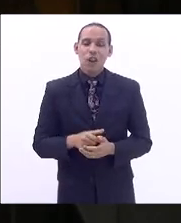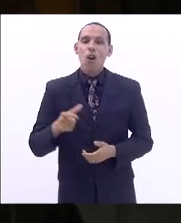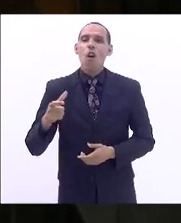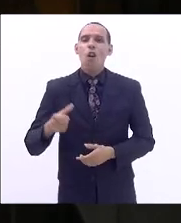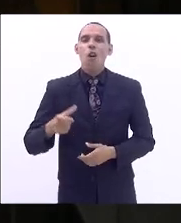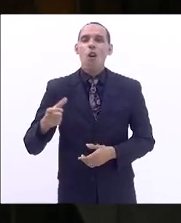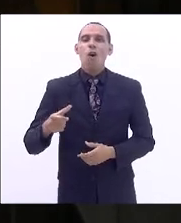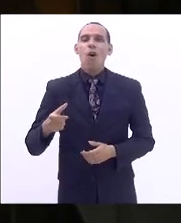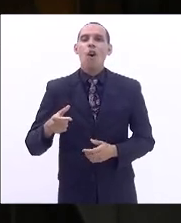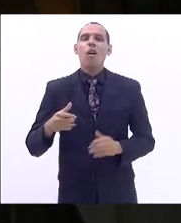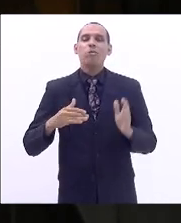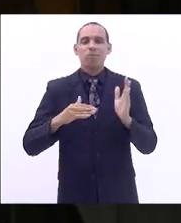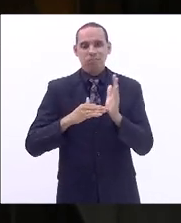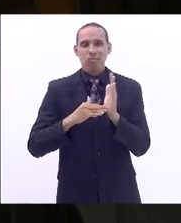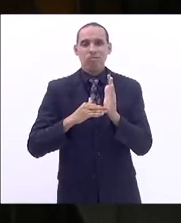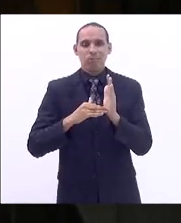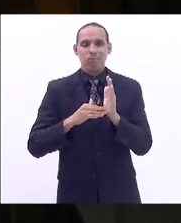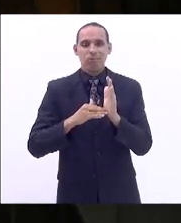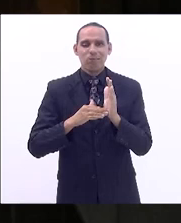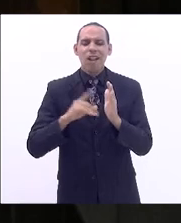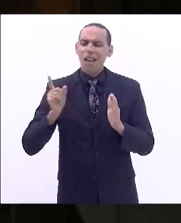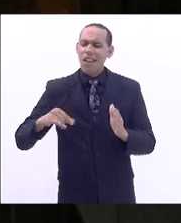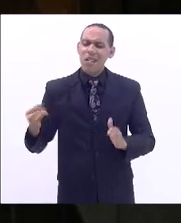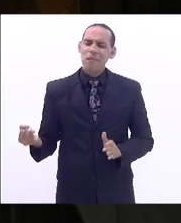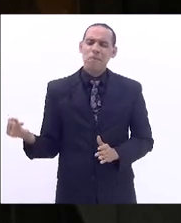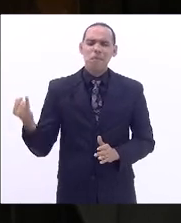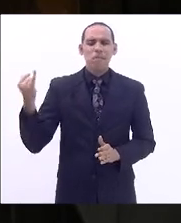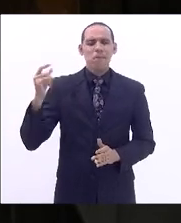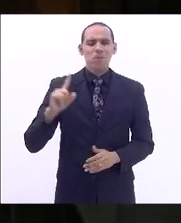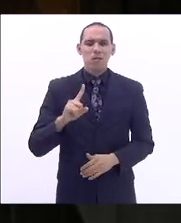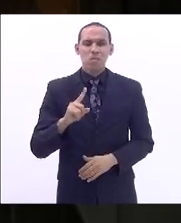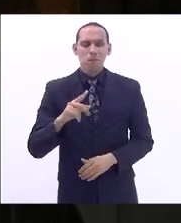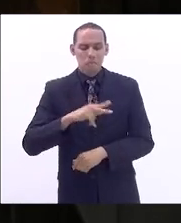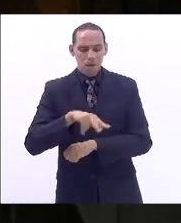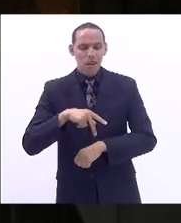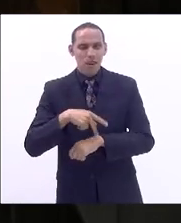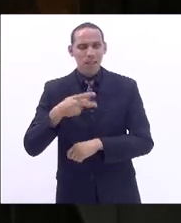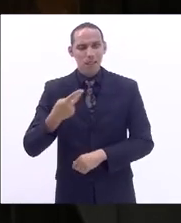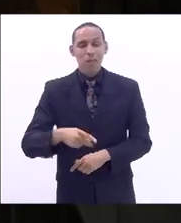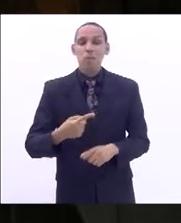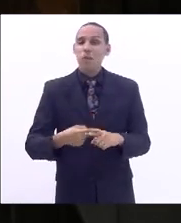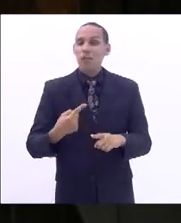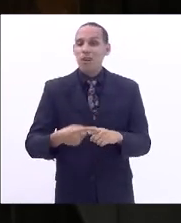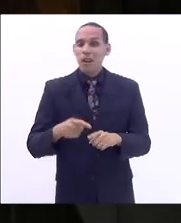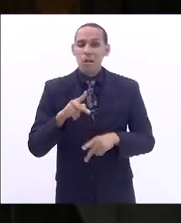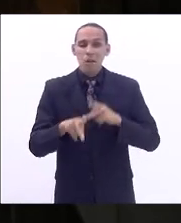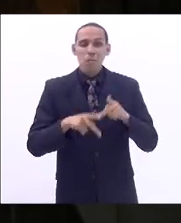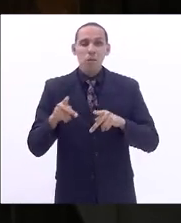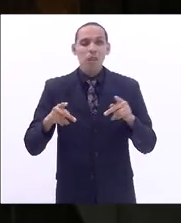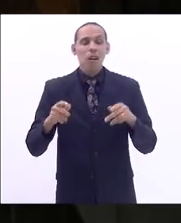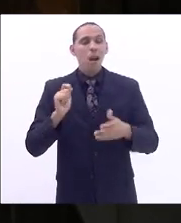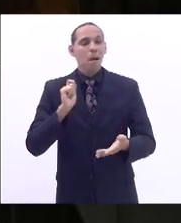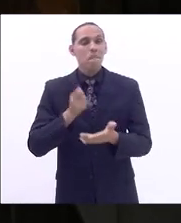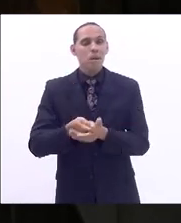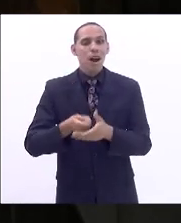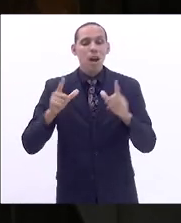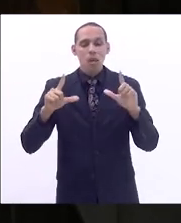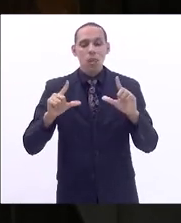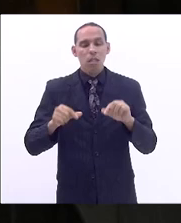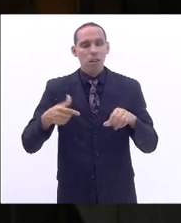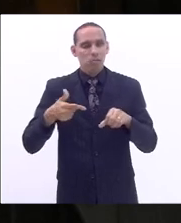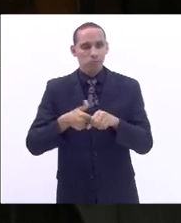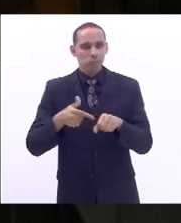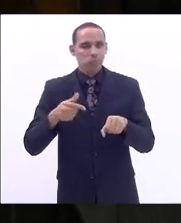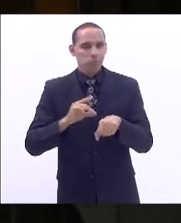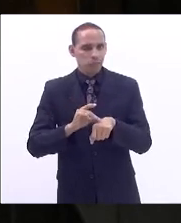Câmara Federal é de suma importância para o nosso país pois a população irá pagar um valor menor no preço